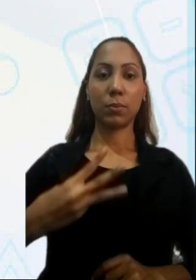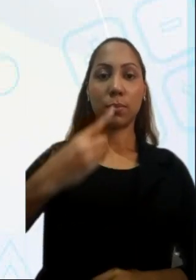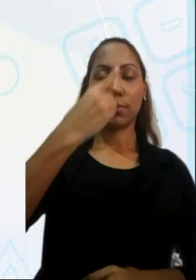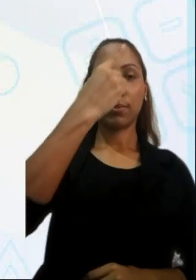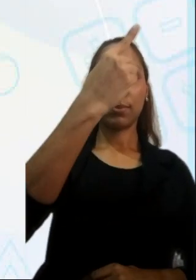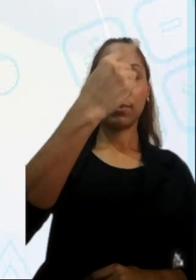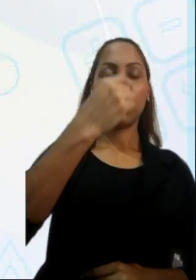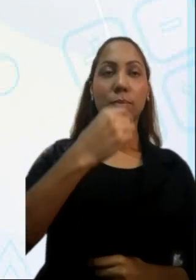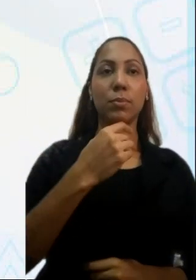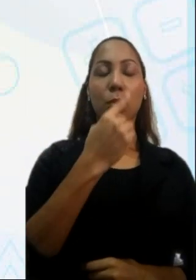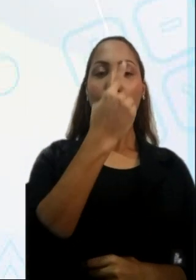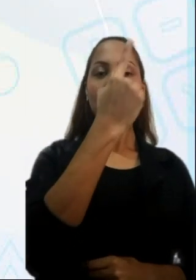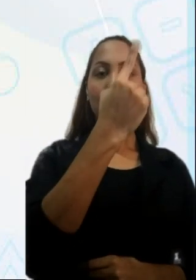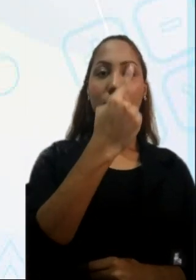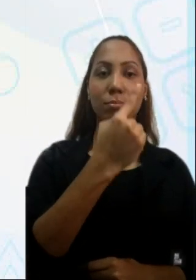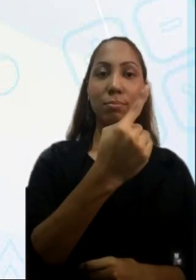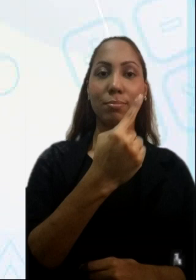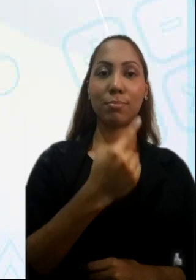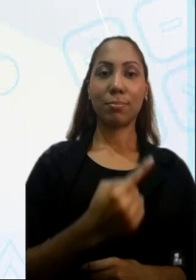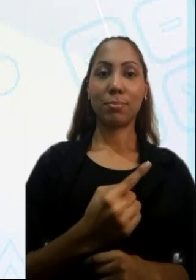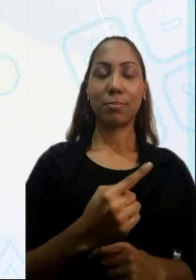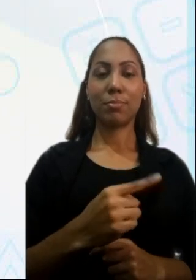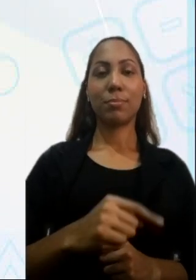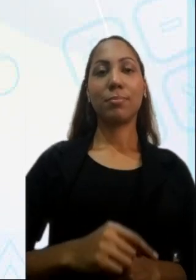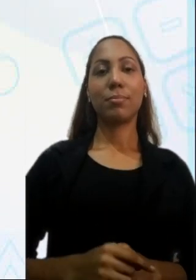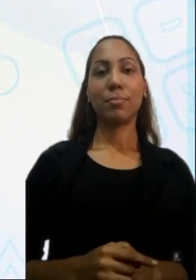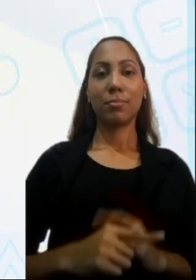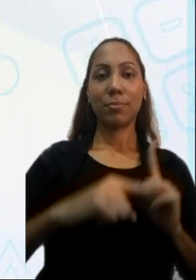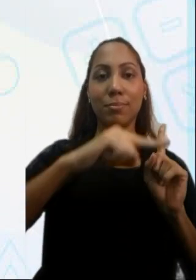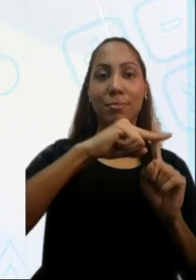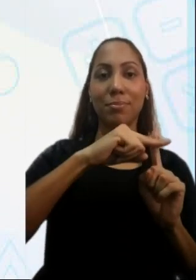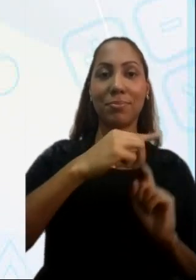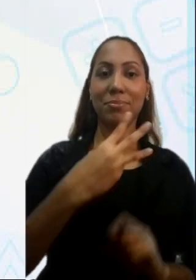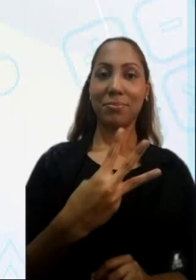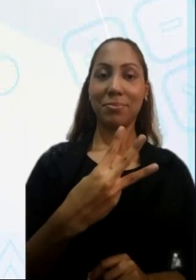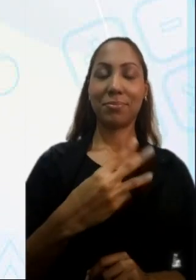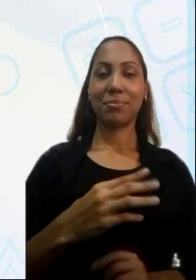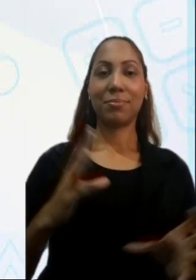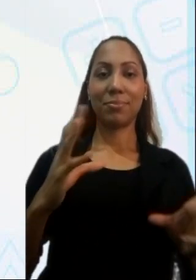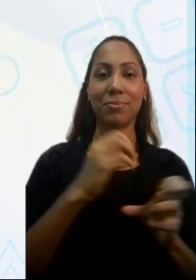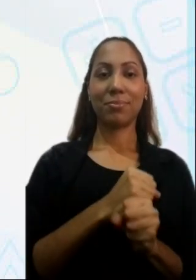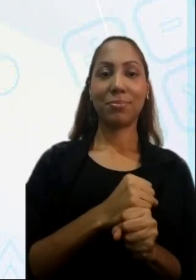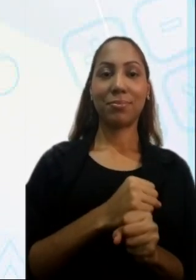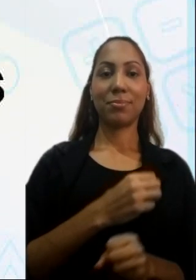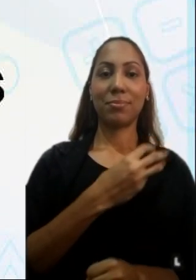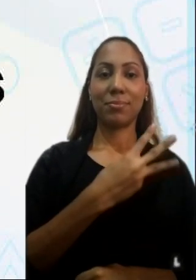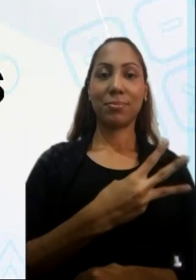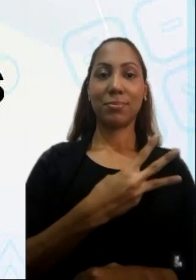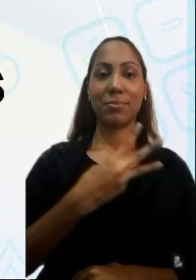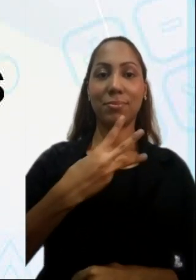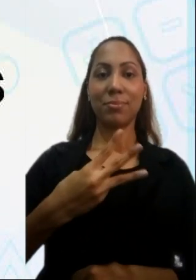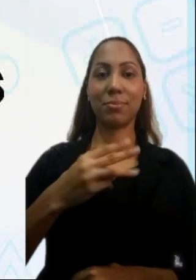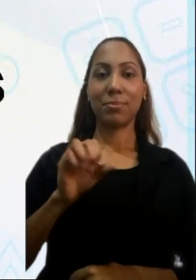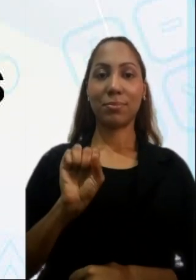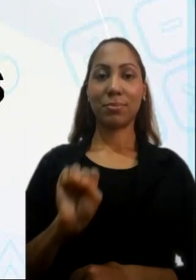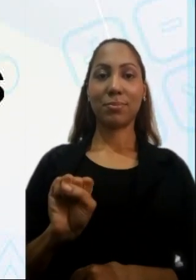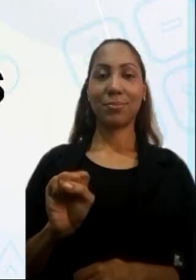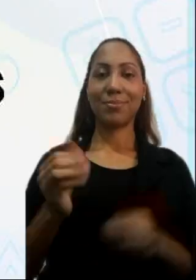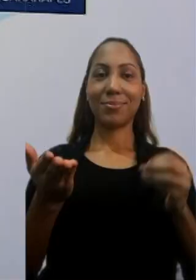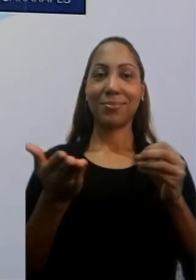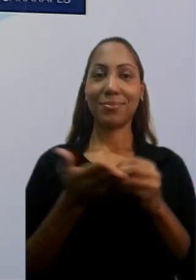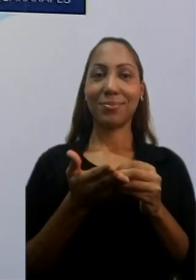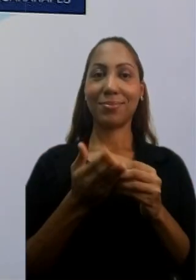1. 1 mais 1, 2. Com 1 que subiu, 3. 338, encontramos o